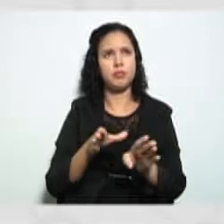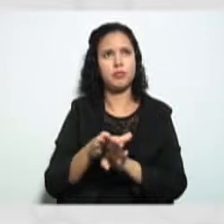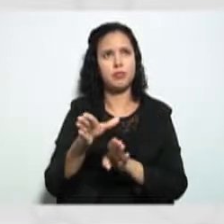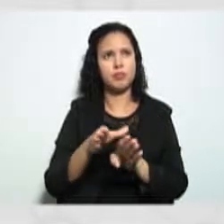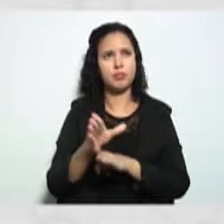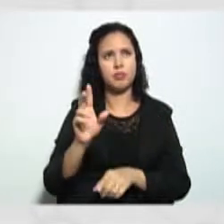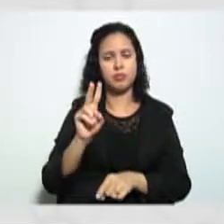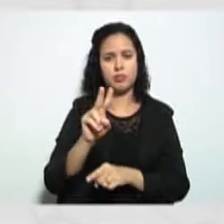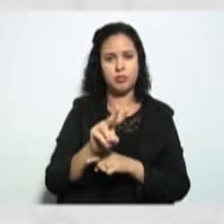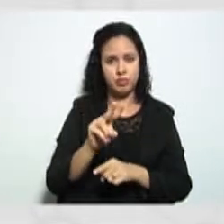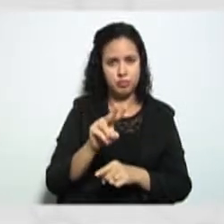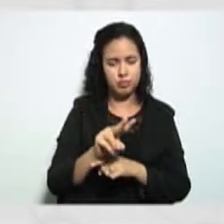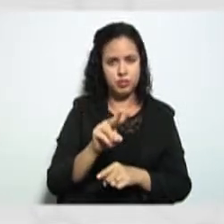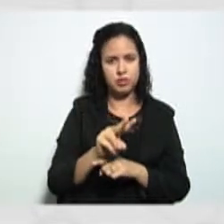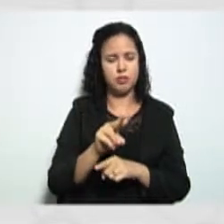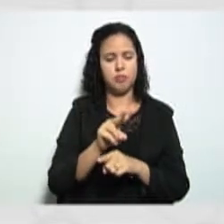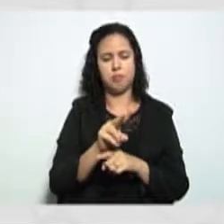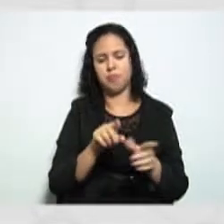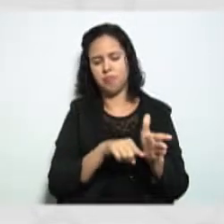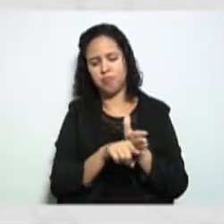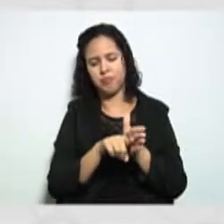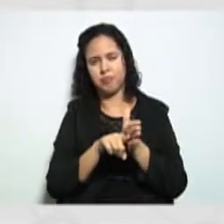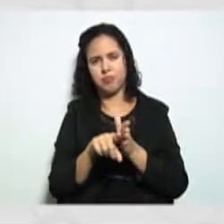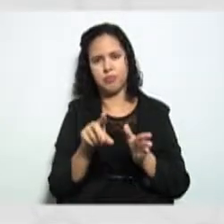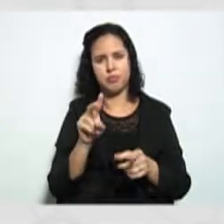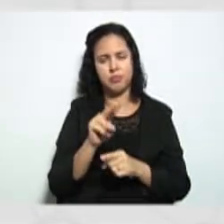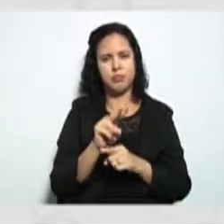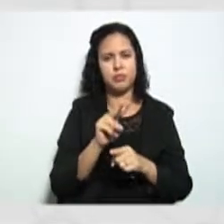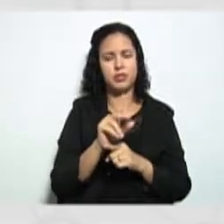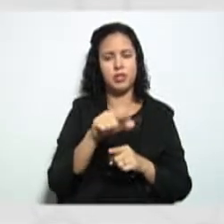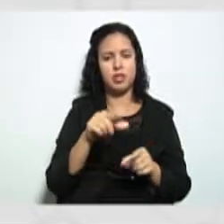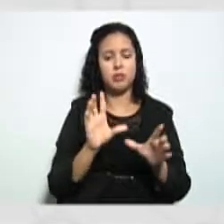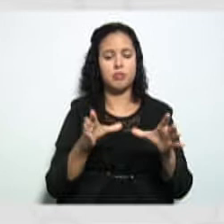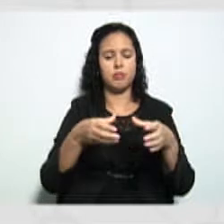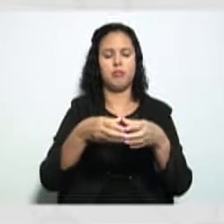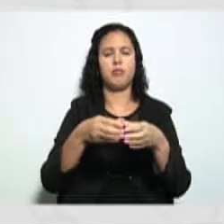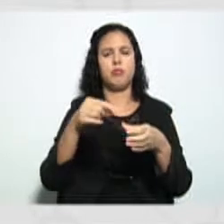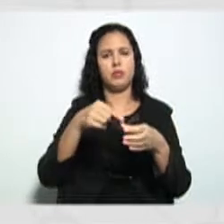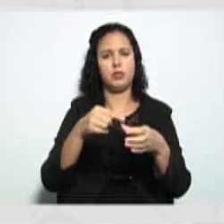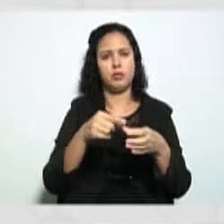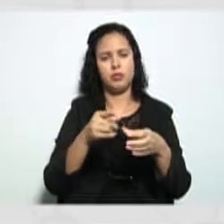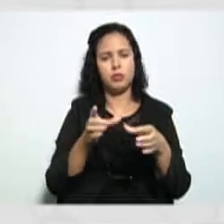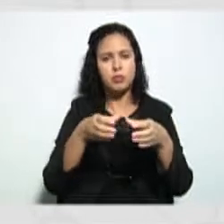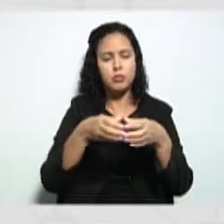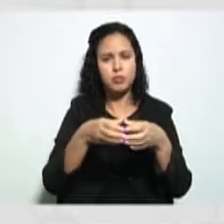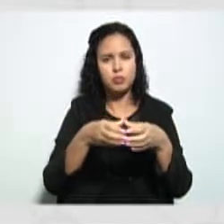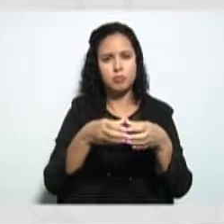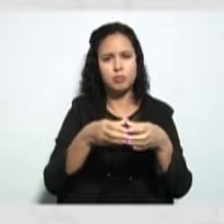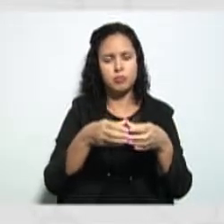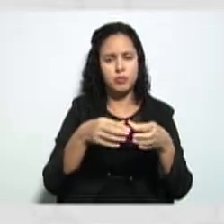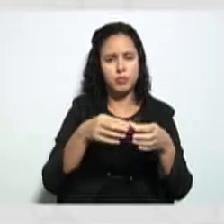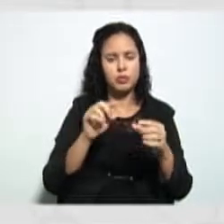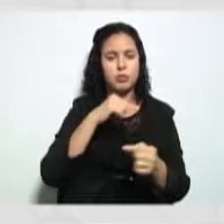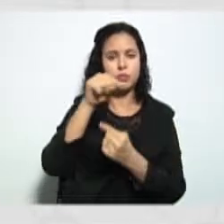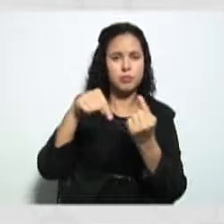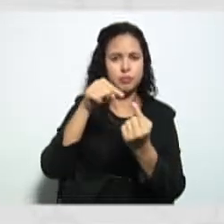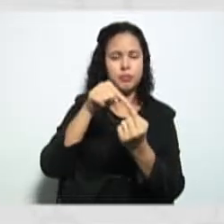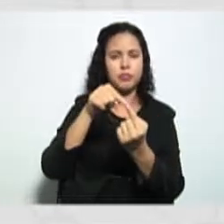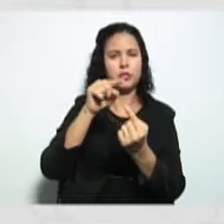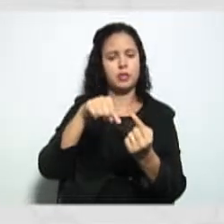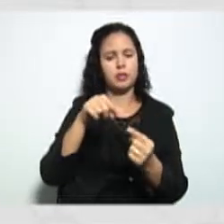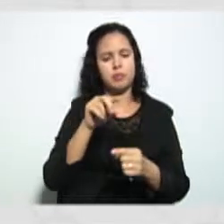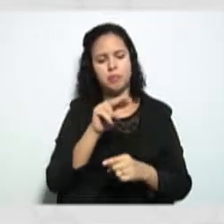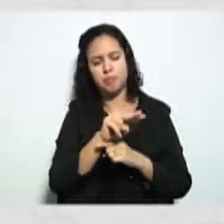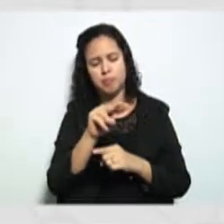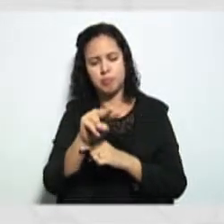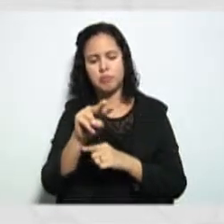conselho fiscal. O conselho fiscal é um órgão formado por cooperados cuja finalidade é garantir que os direitos e as